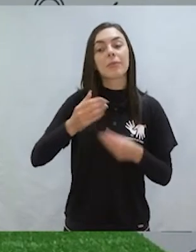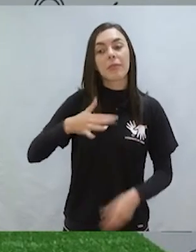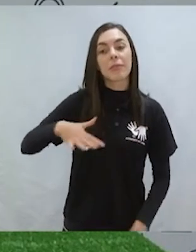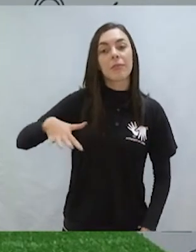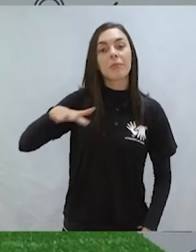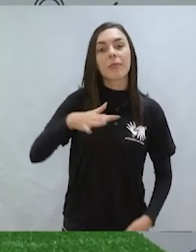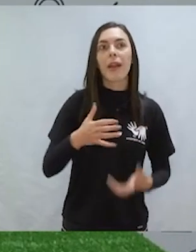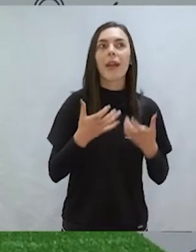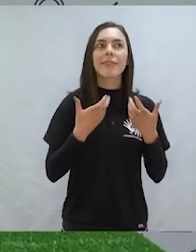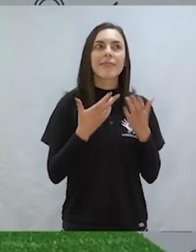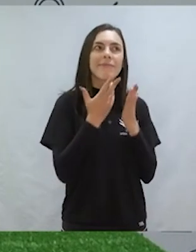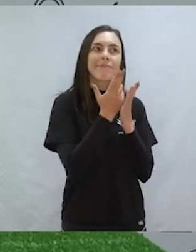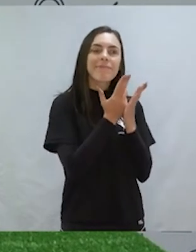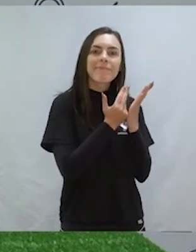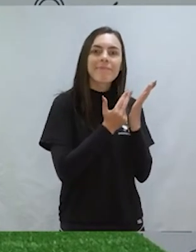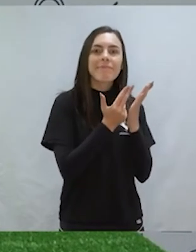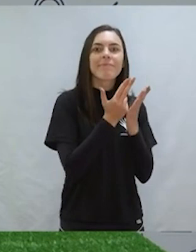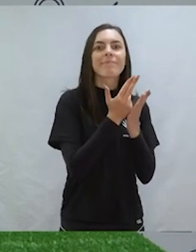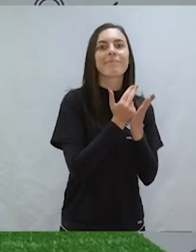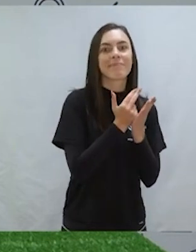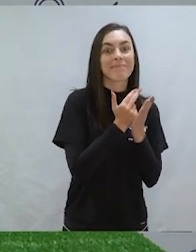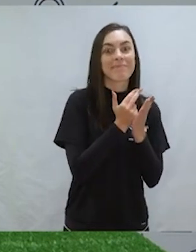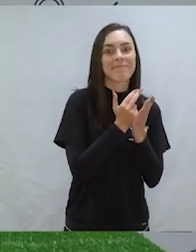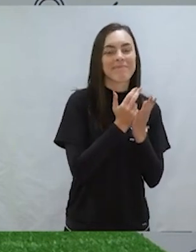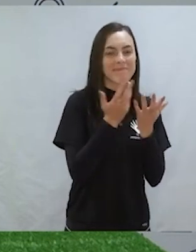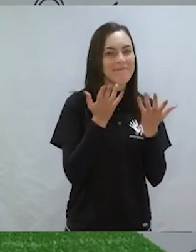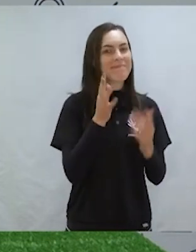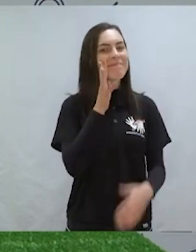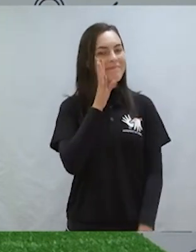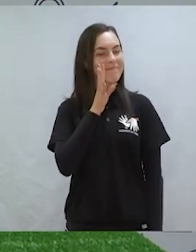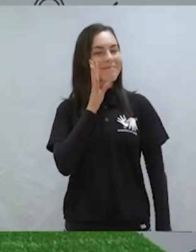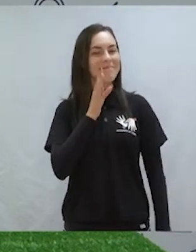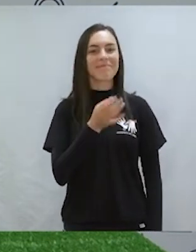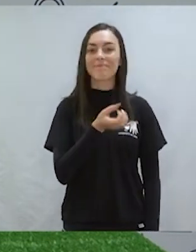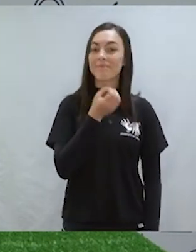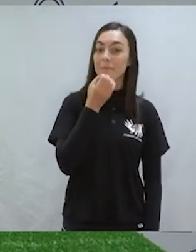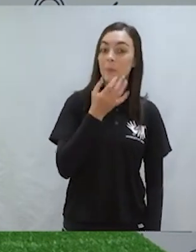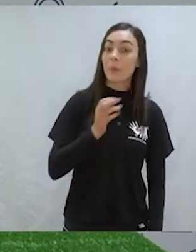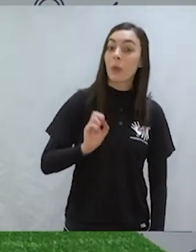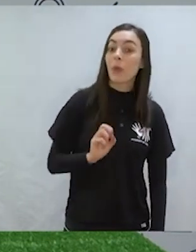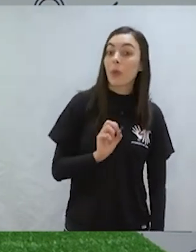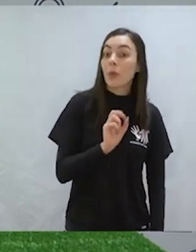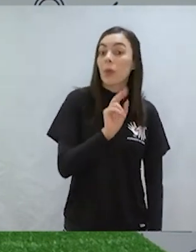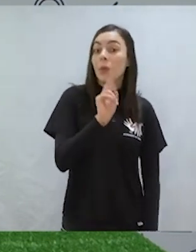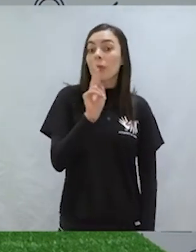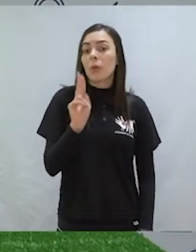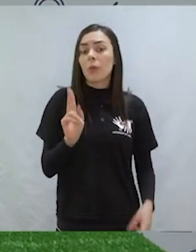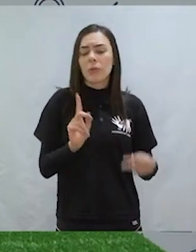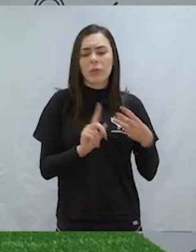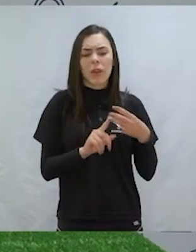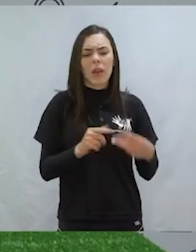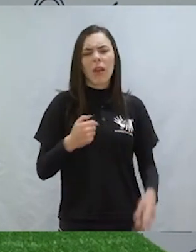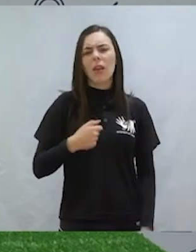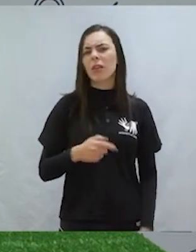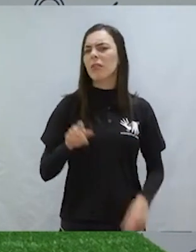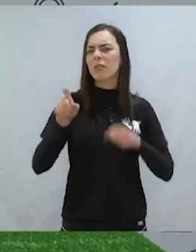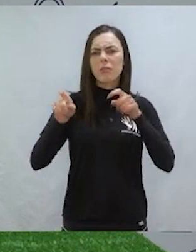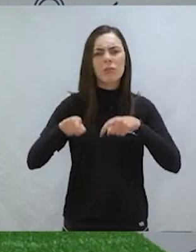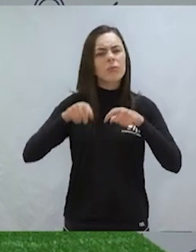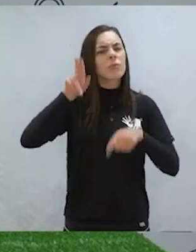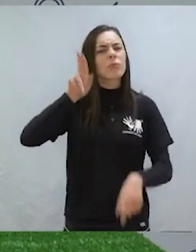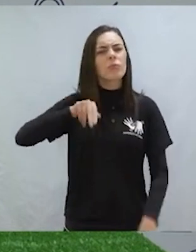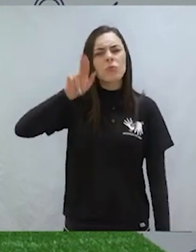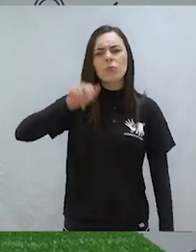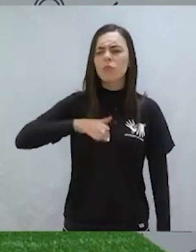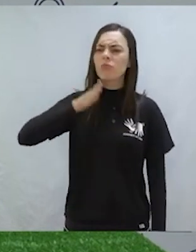que é o sítio e tem vontade de desenhar o sítio. Legal, né? Muito bem. Ou então, prof, eu nunca vi